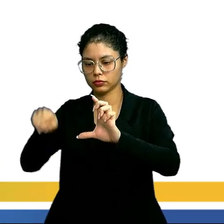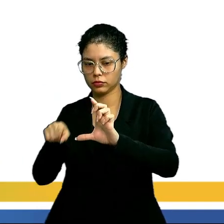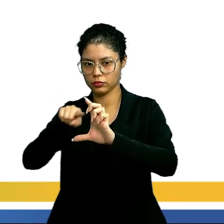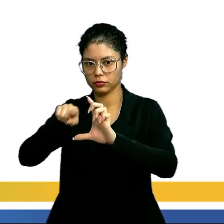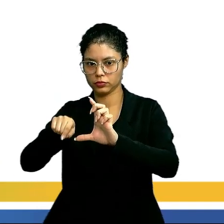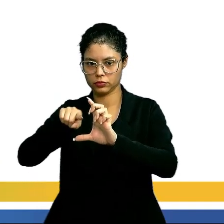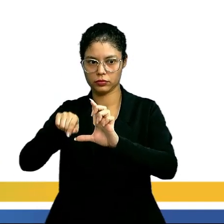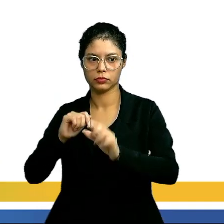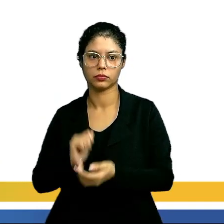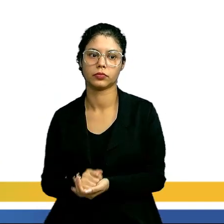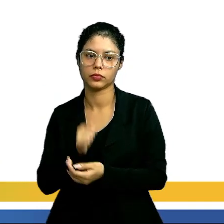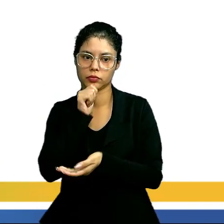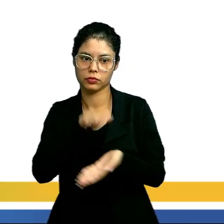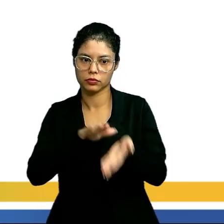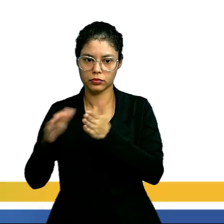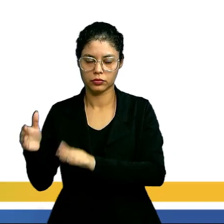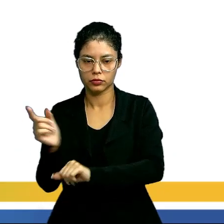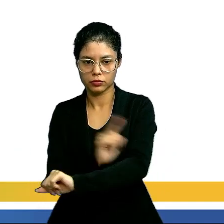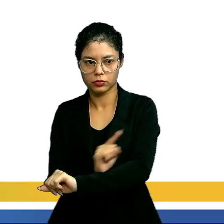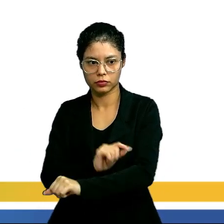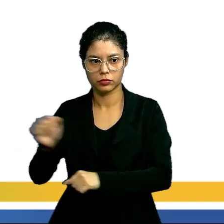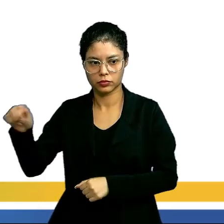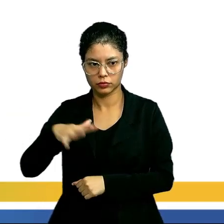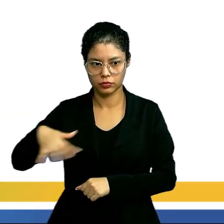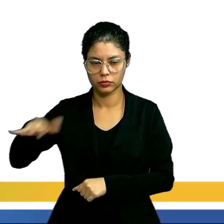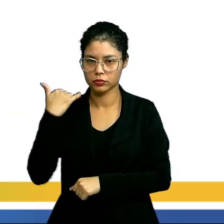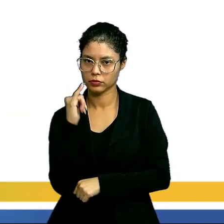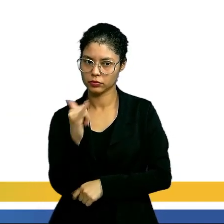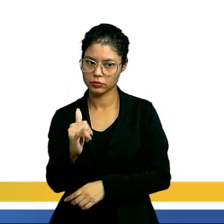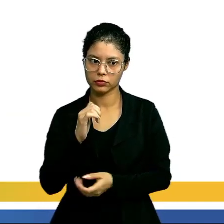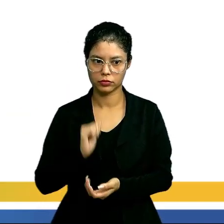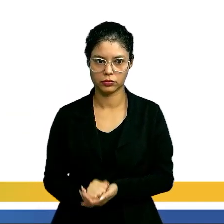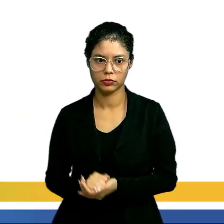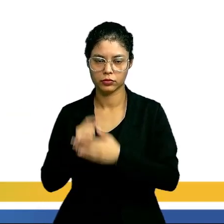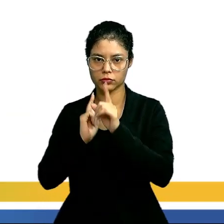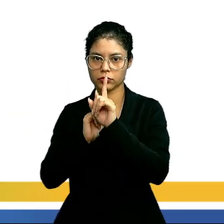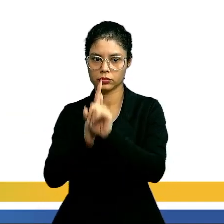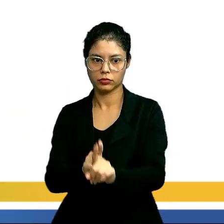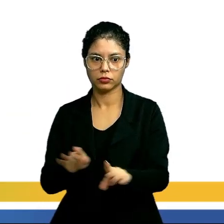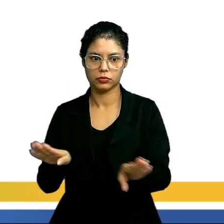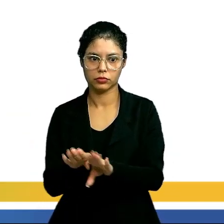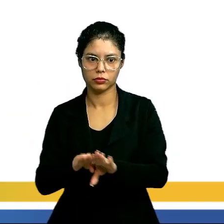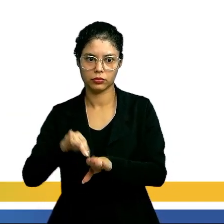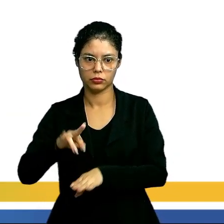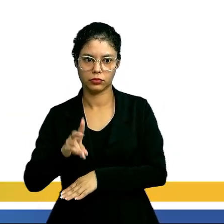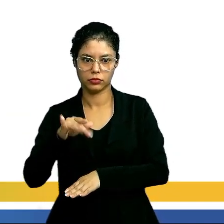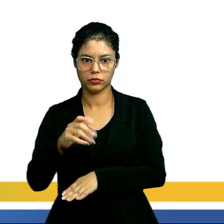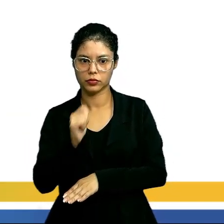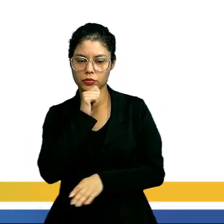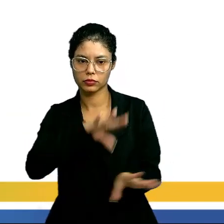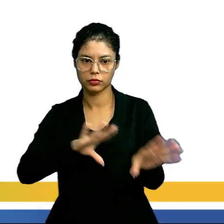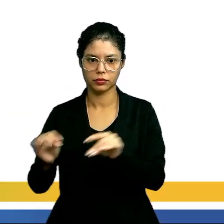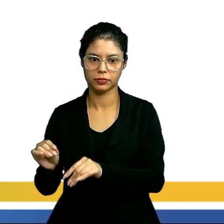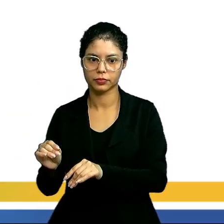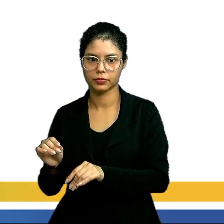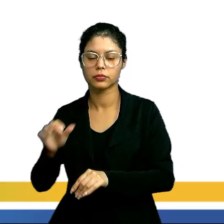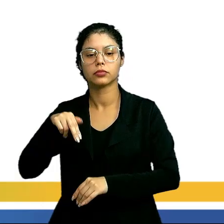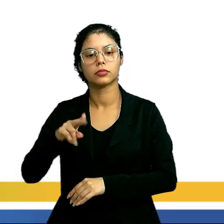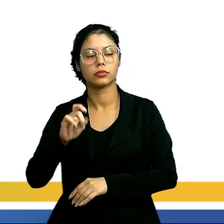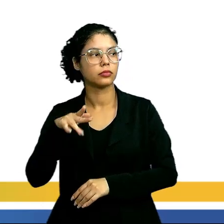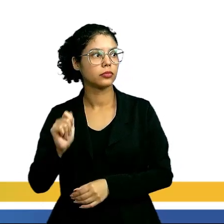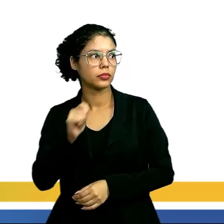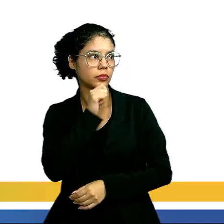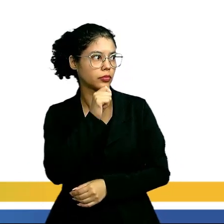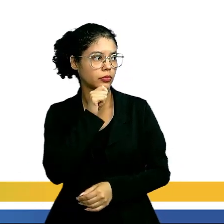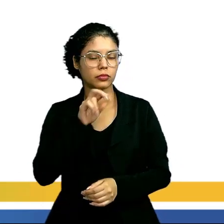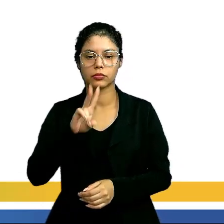circunferência. As partículas são aceleradas por campos elétricos e guiadas por campos magnéticos através do anel.